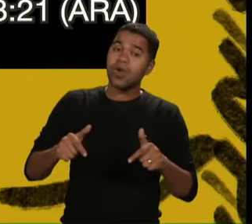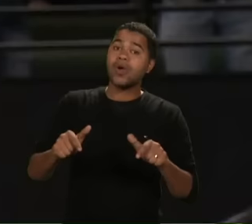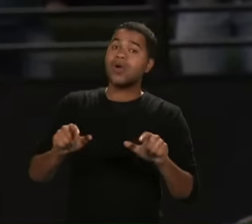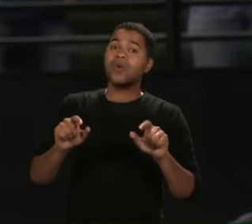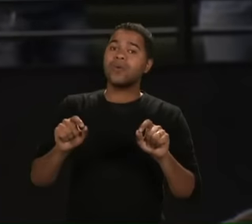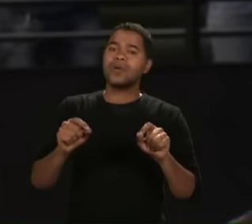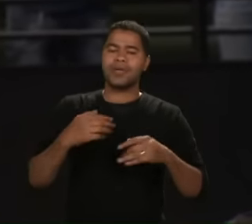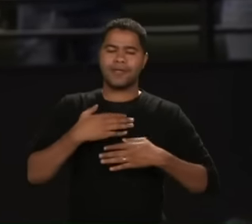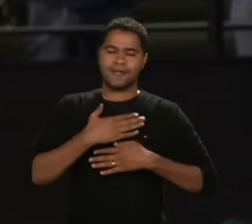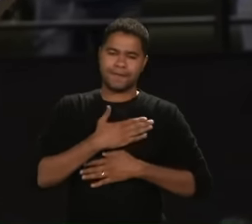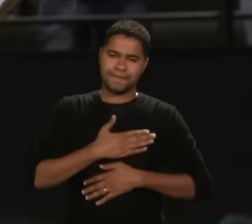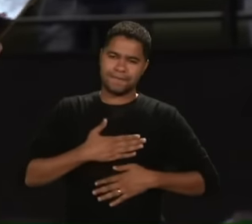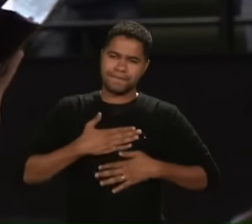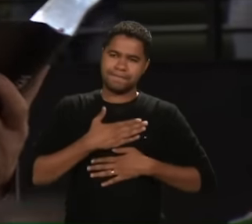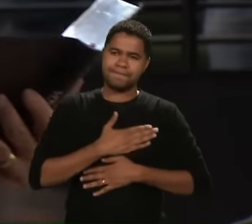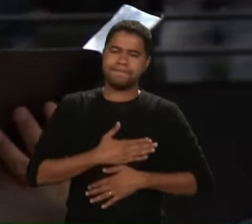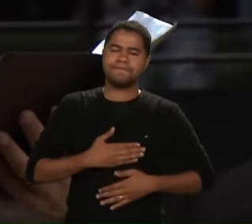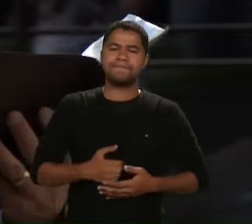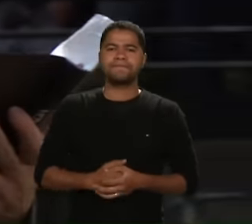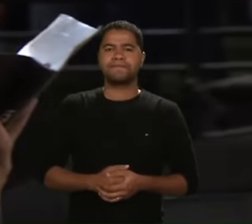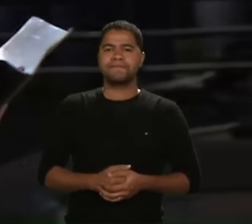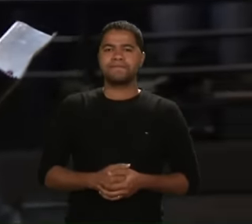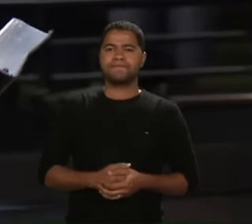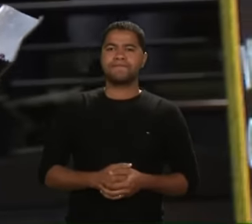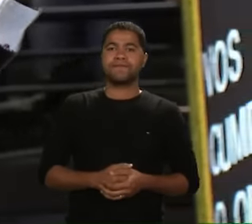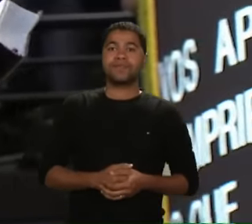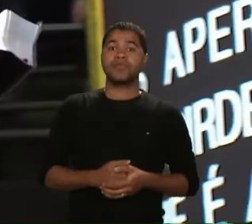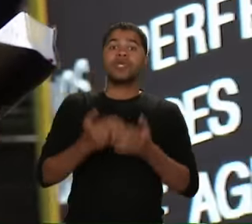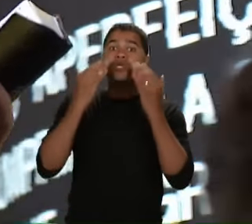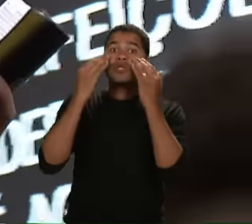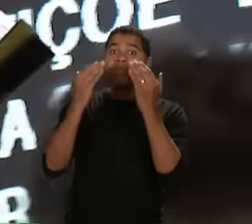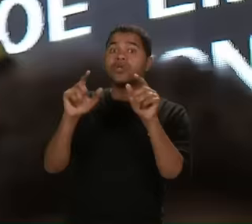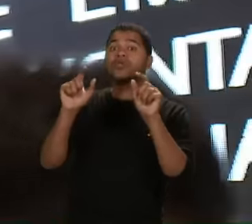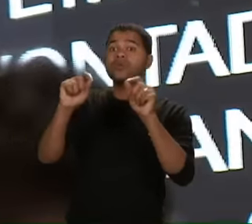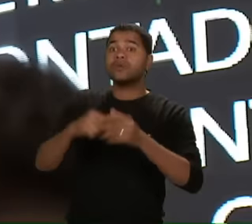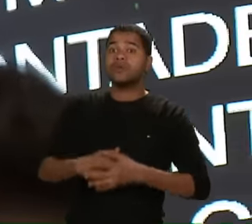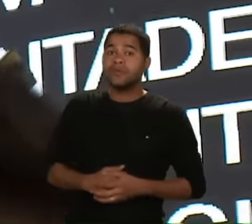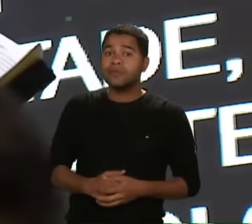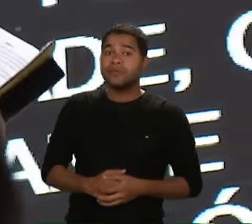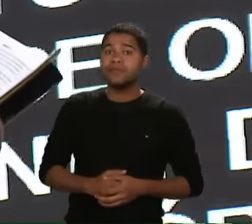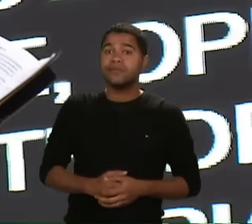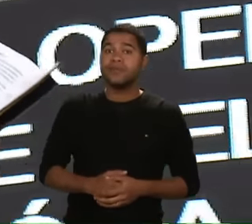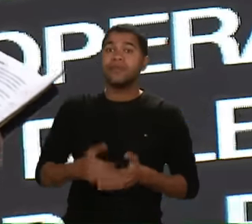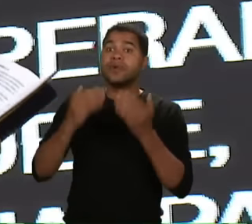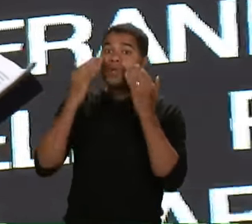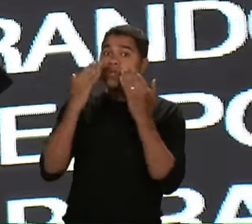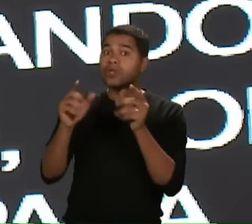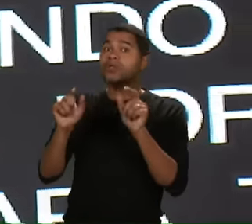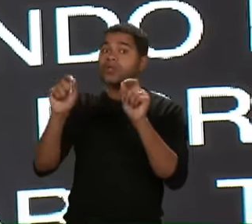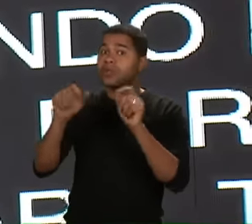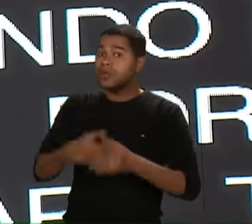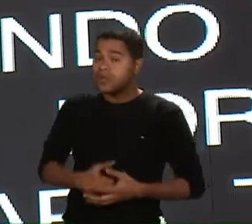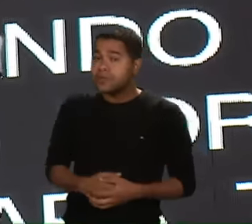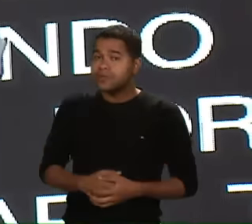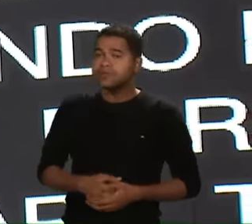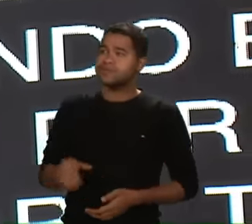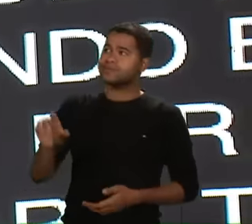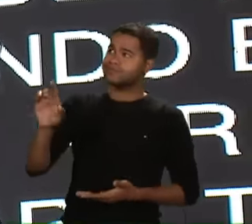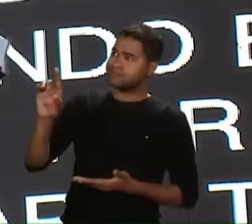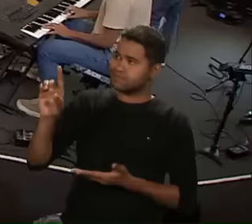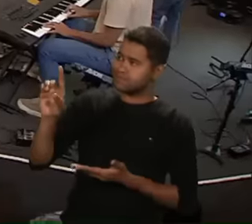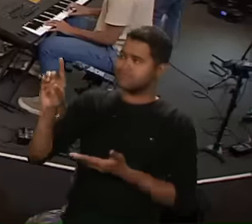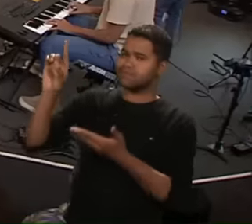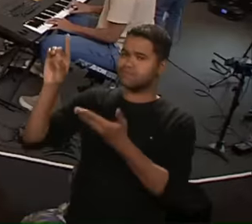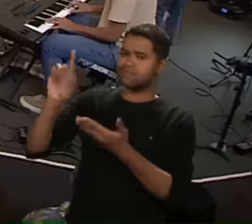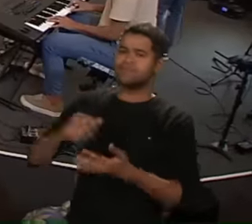que é? Agradável. Diante de quem? Diante de quem? Dele.